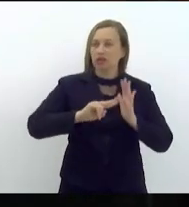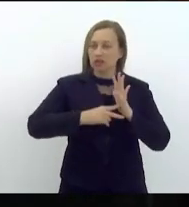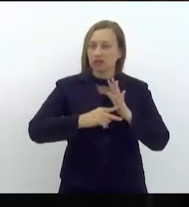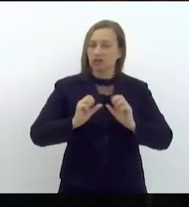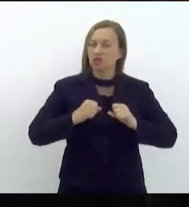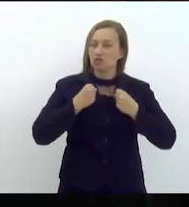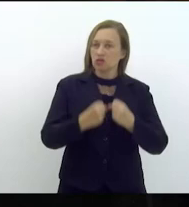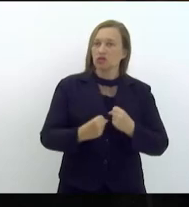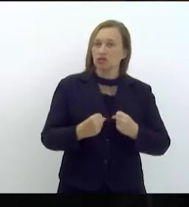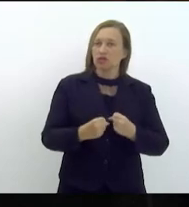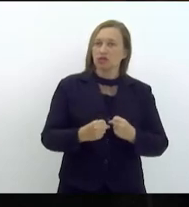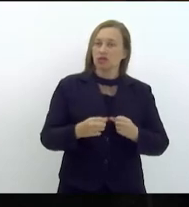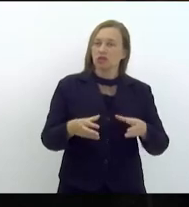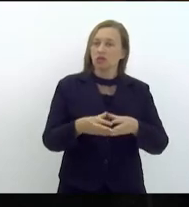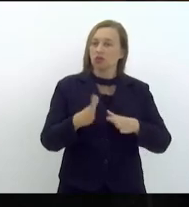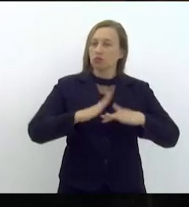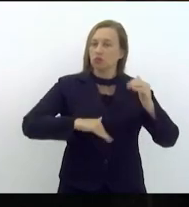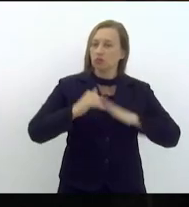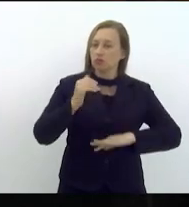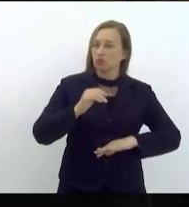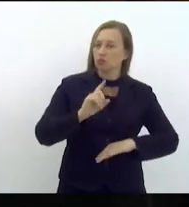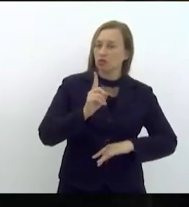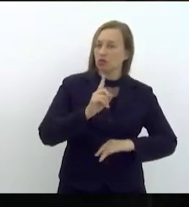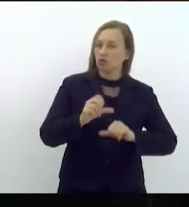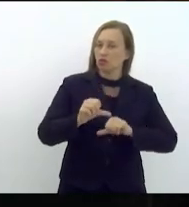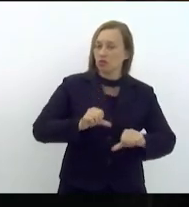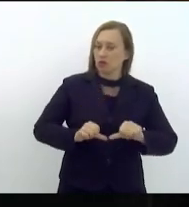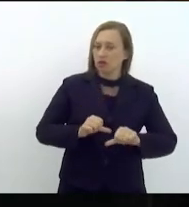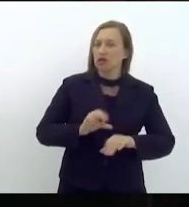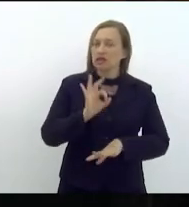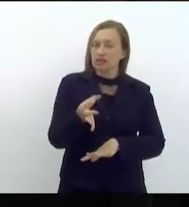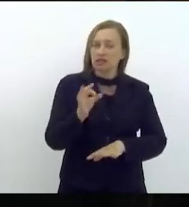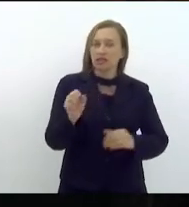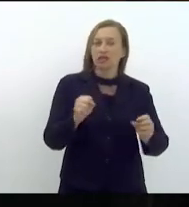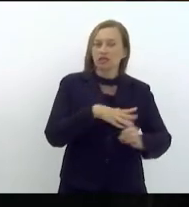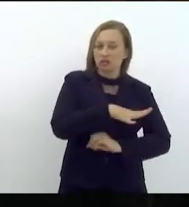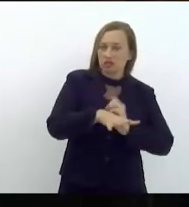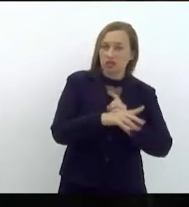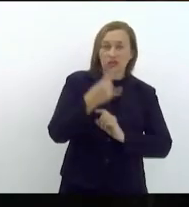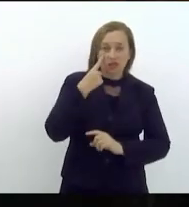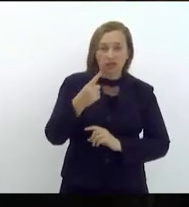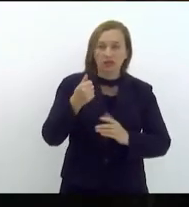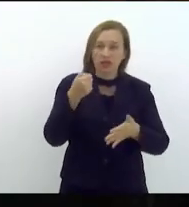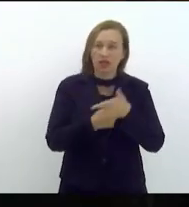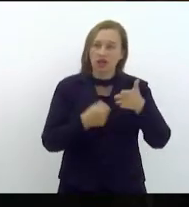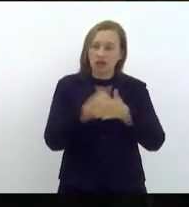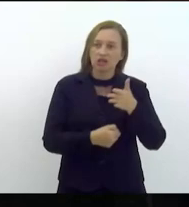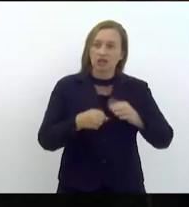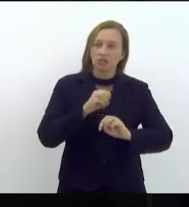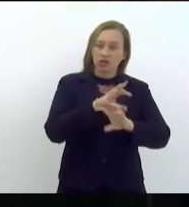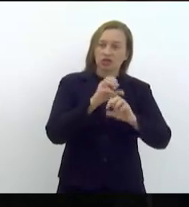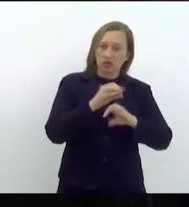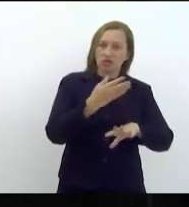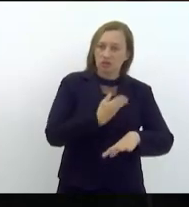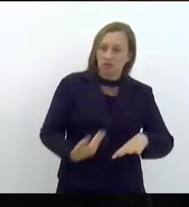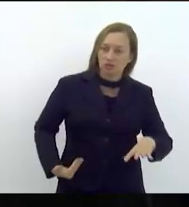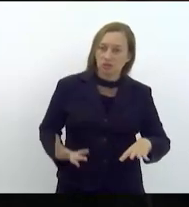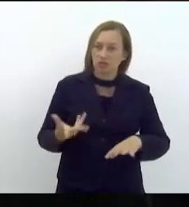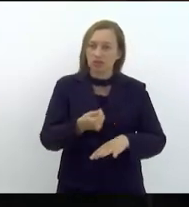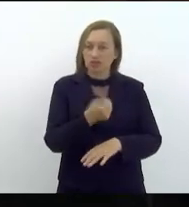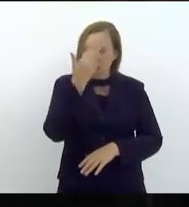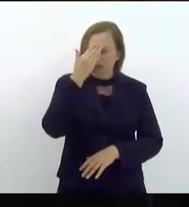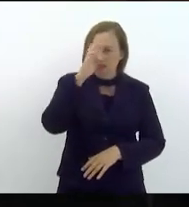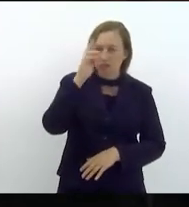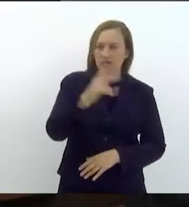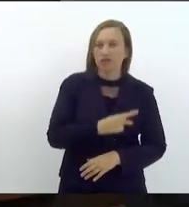segue firme categoria não vai ter arrego e eu tenho certeza que a sociedade está vendo que a nossa luta é pela educação pública de qualidade Obrigado